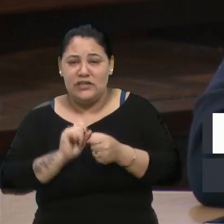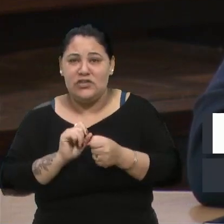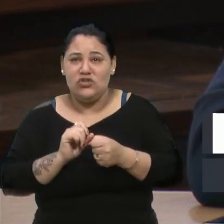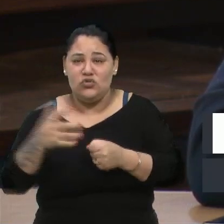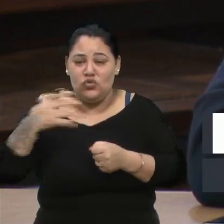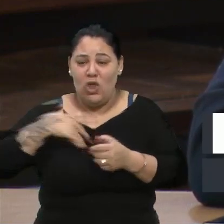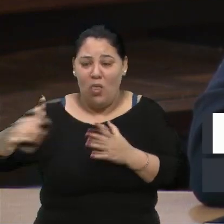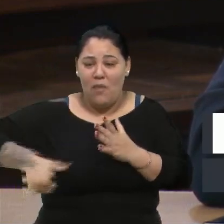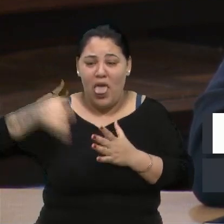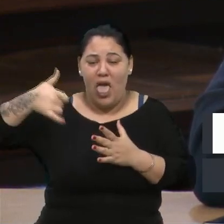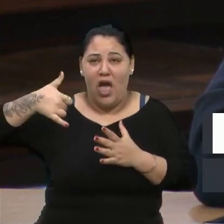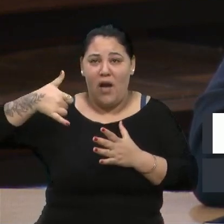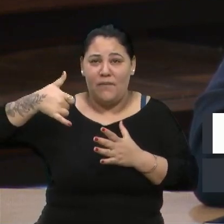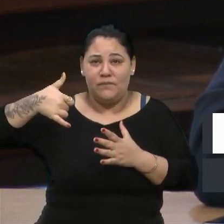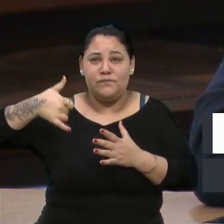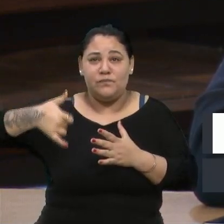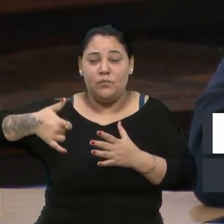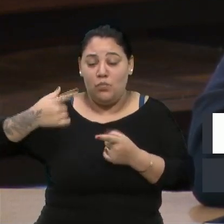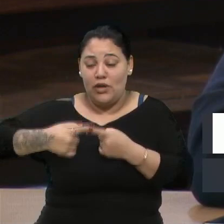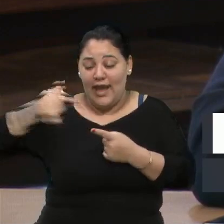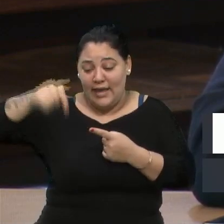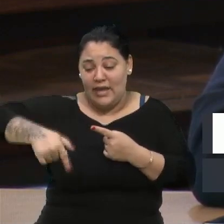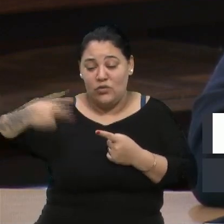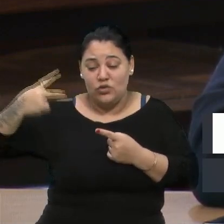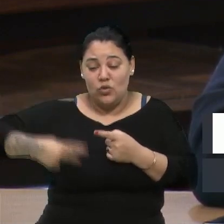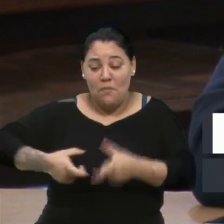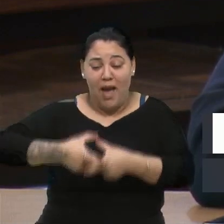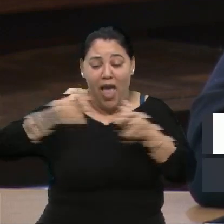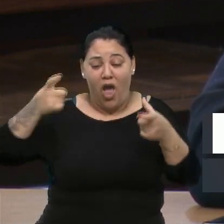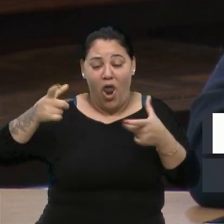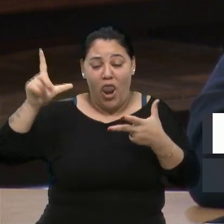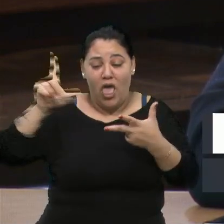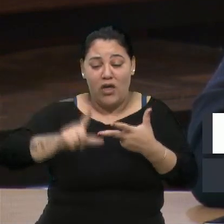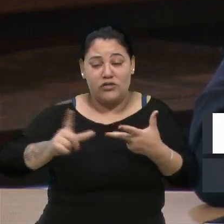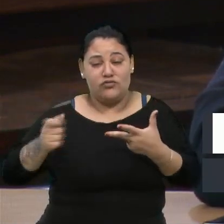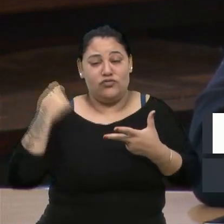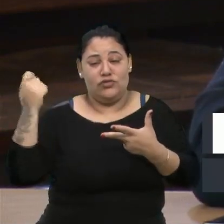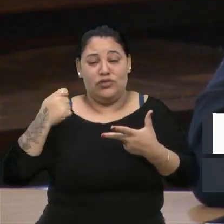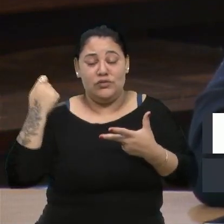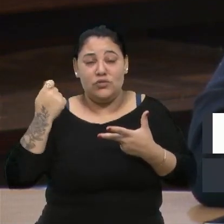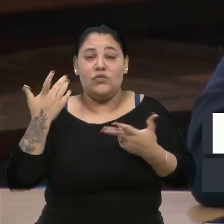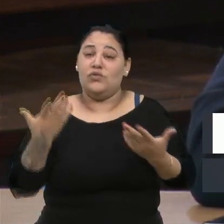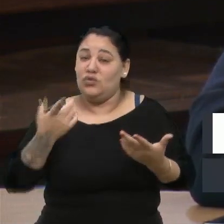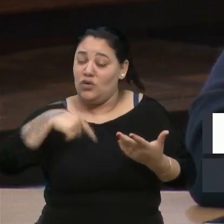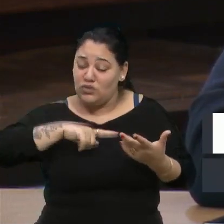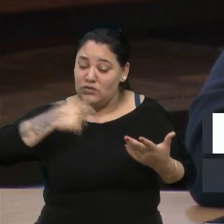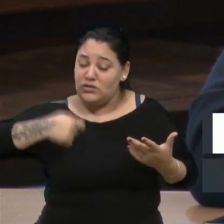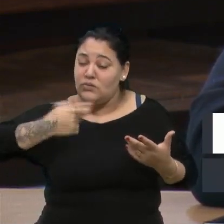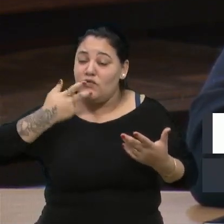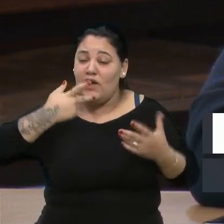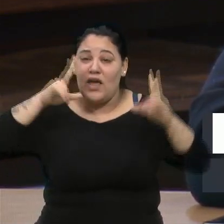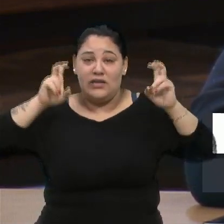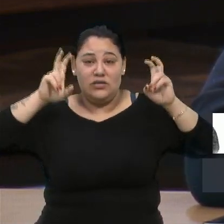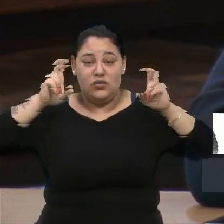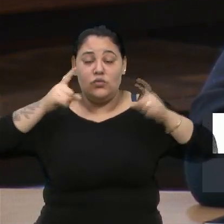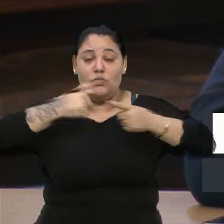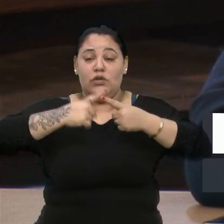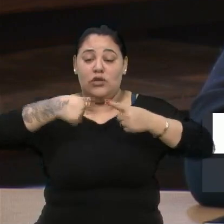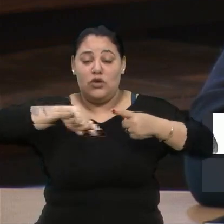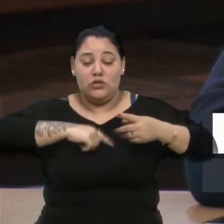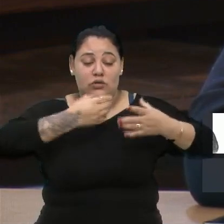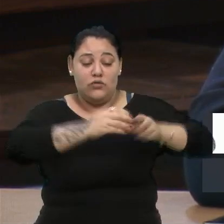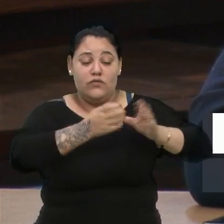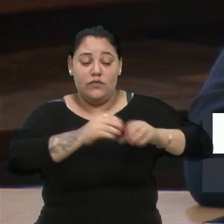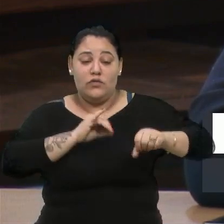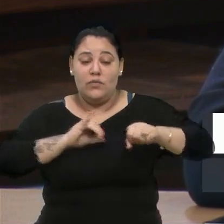visibilidade para o segundo maior legislativo do Rio Grande do Sul. Então eu acho que nós temos que pautar esse assunto realmente, porque nós não vivemos numa ilha e as